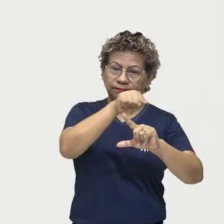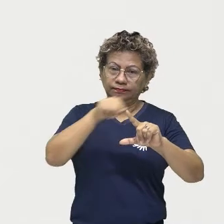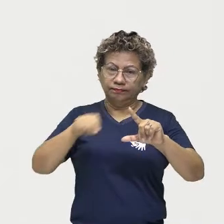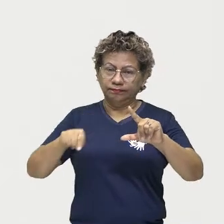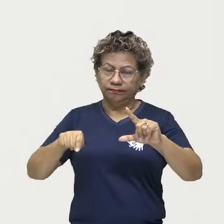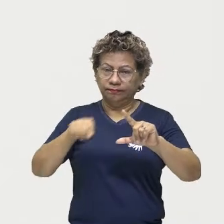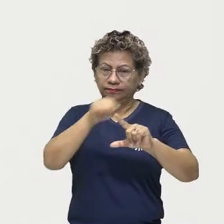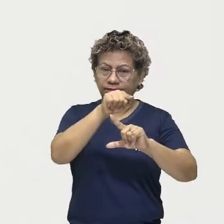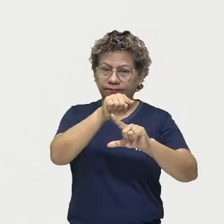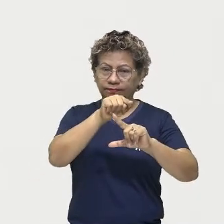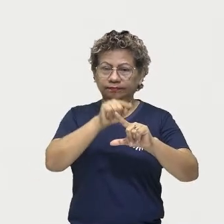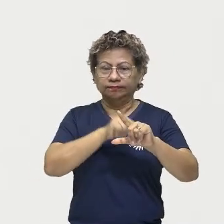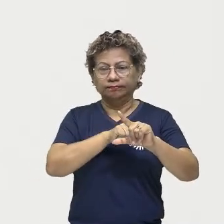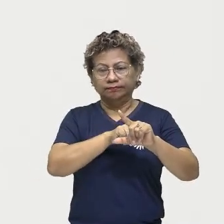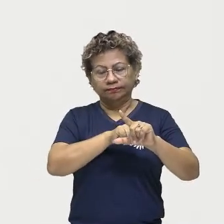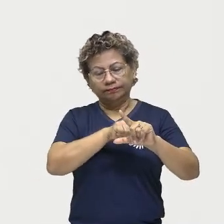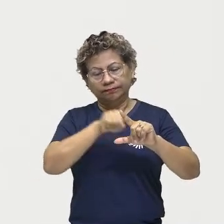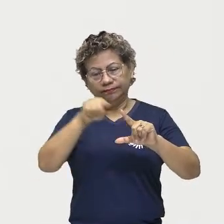E H3, né,